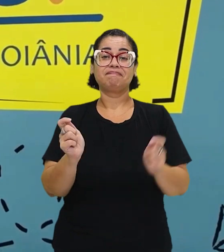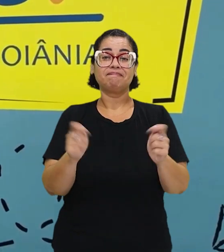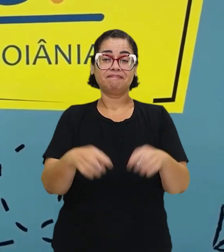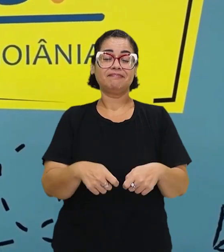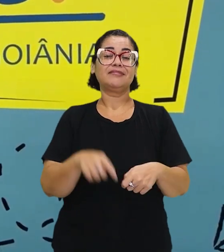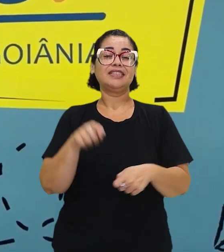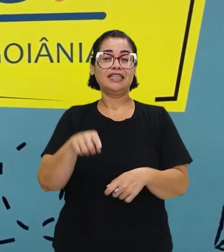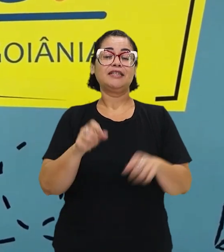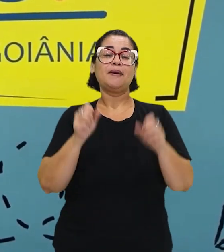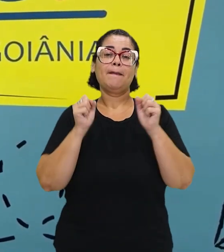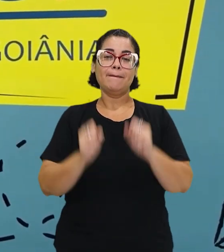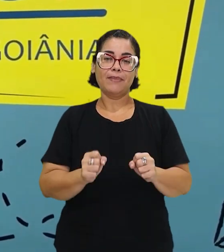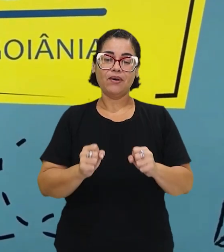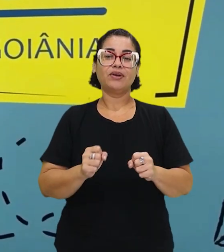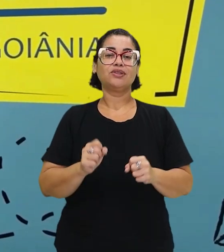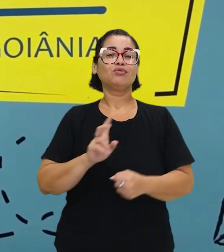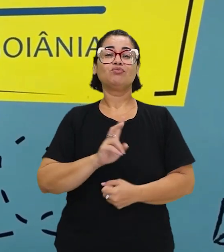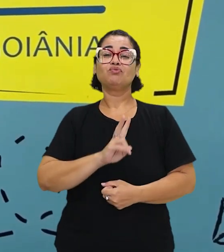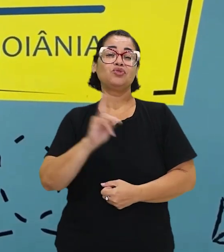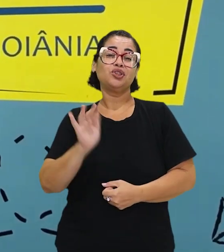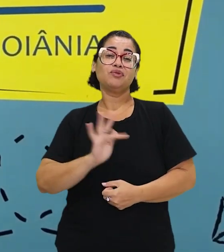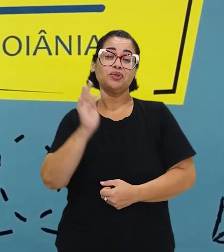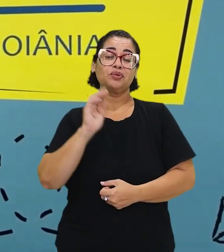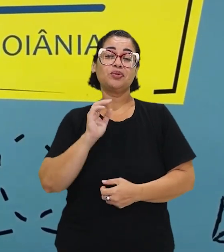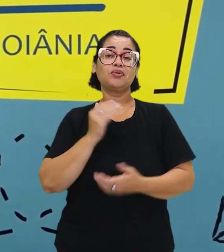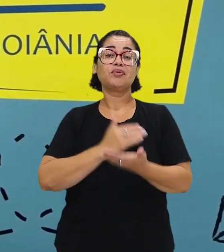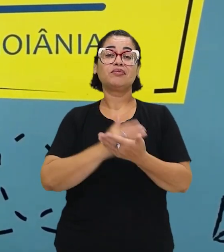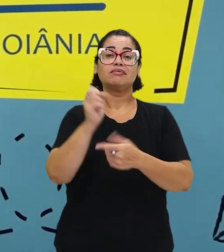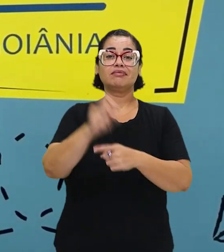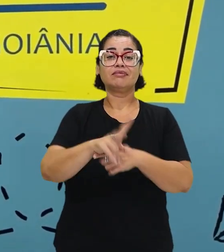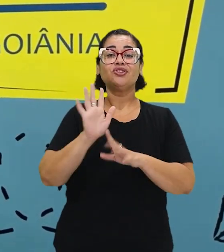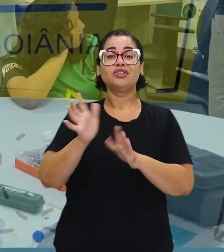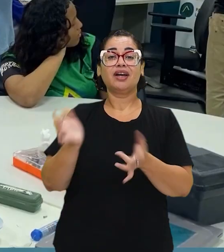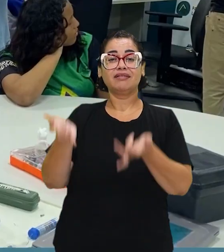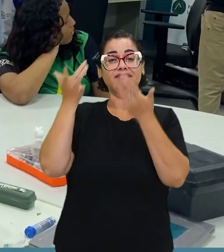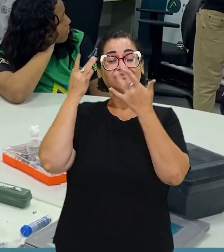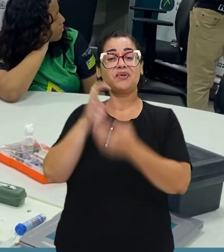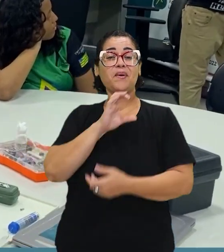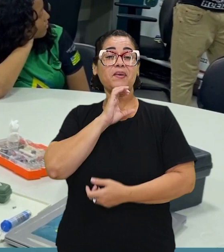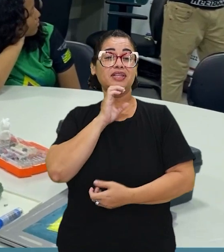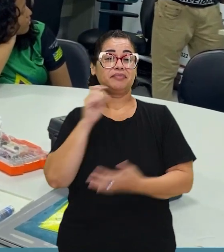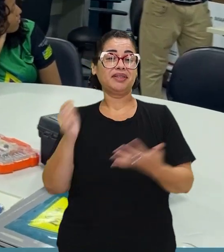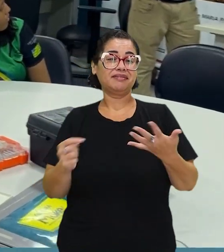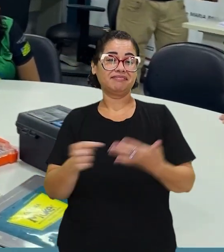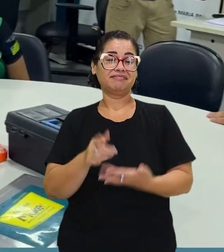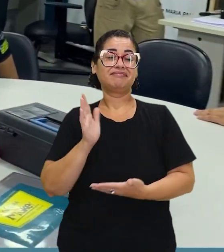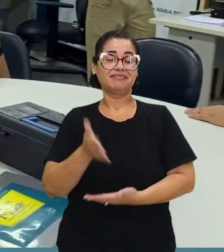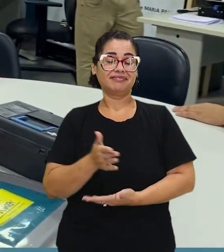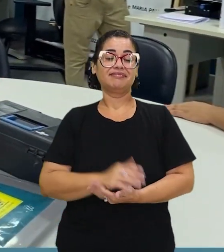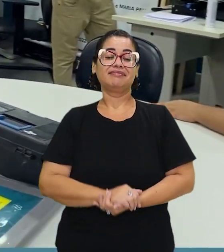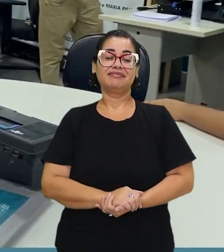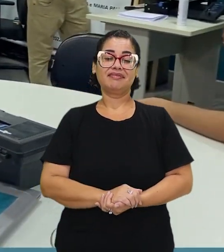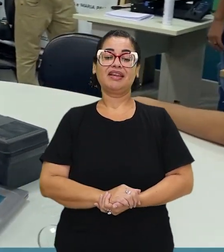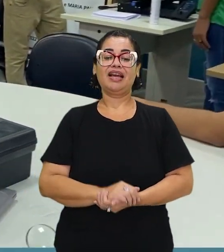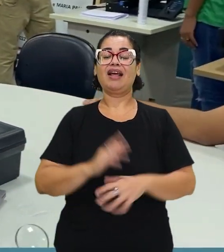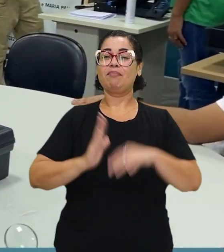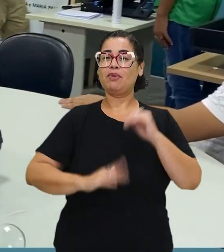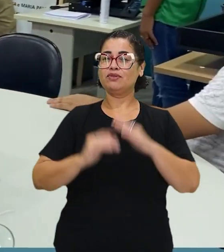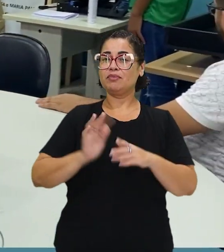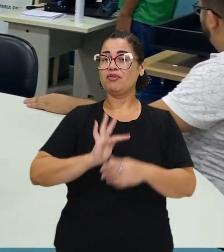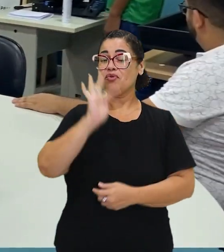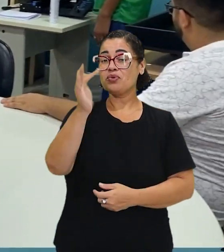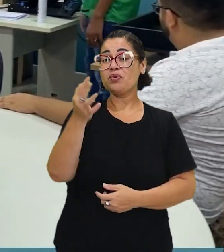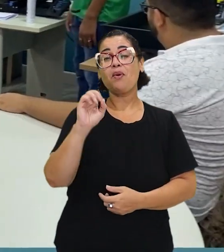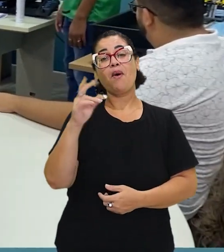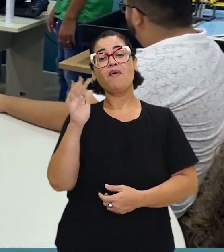eles possam um dia sair para o mercado de trabalho com essas ferramentas de conhecimento, para que ele se dê bem profissionalmente, que ele entre na